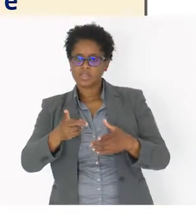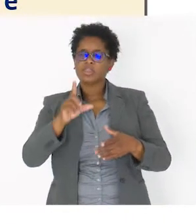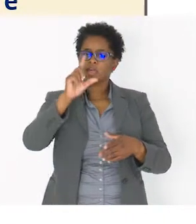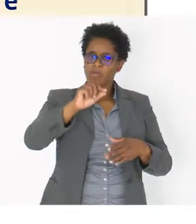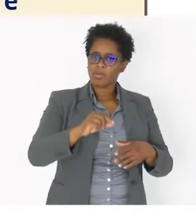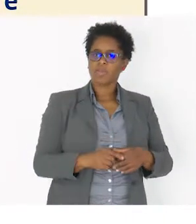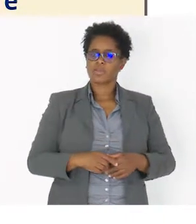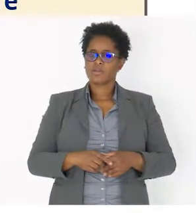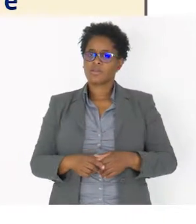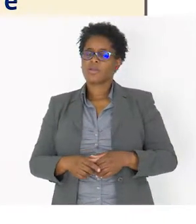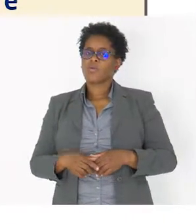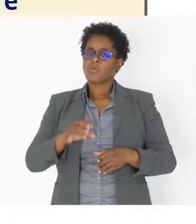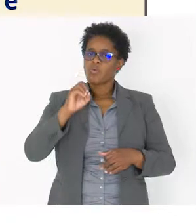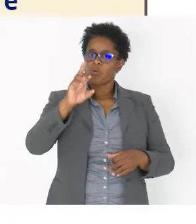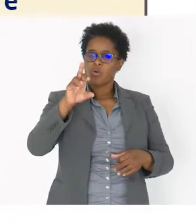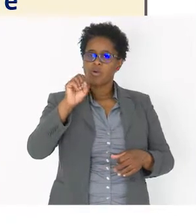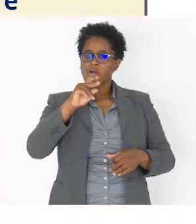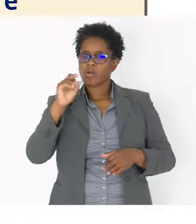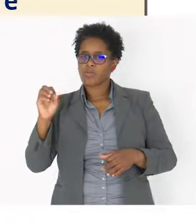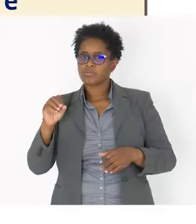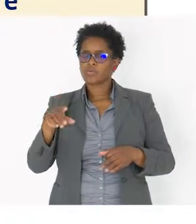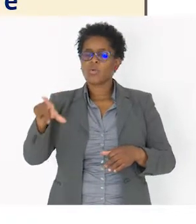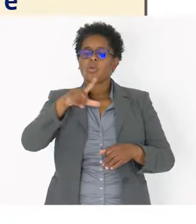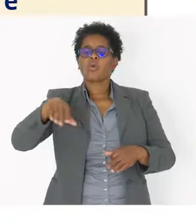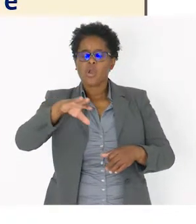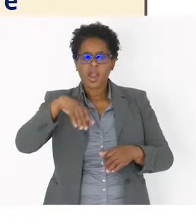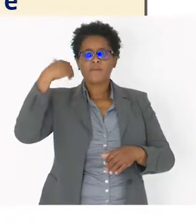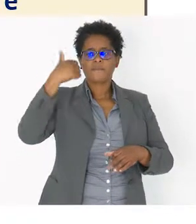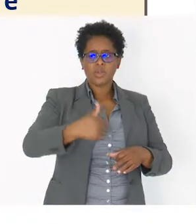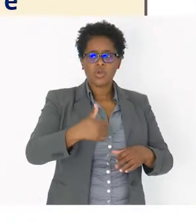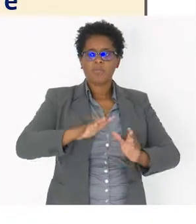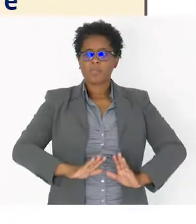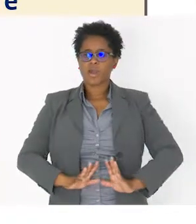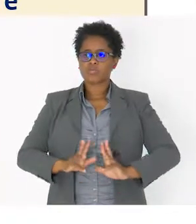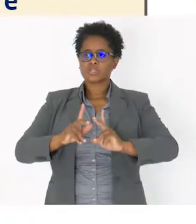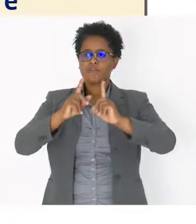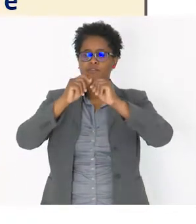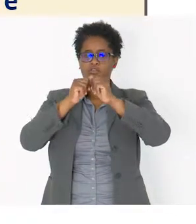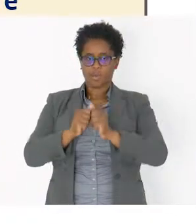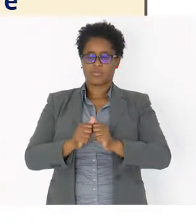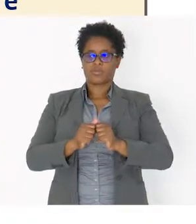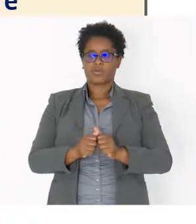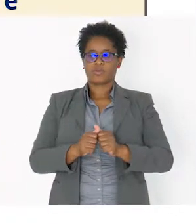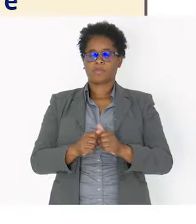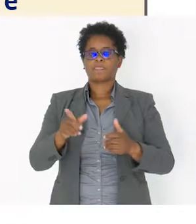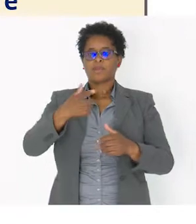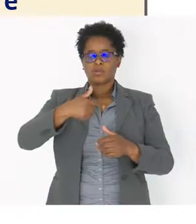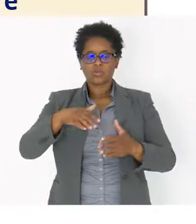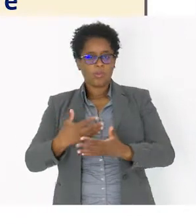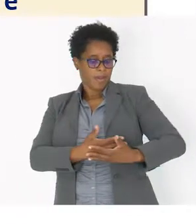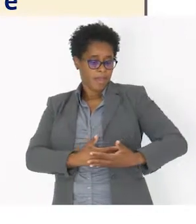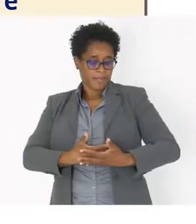que proporciona o local adequado para o desenvolvimento do